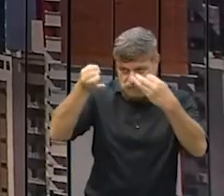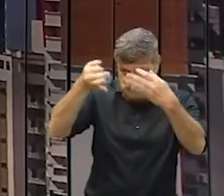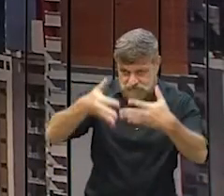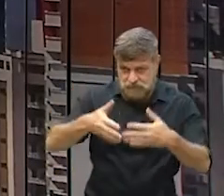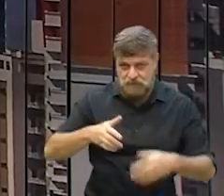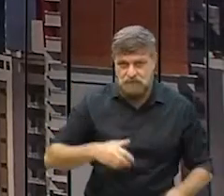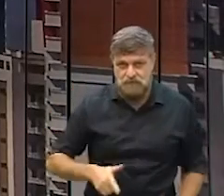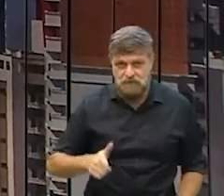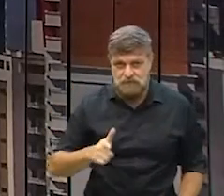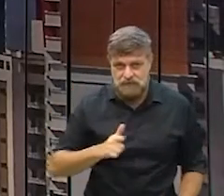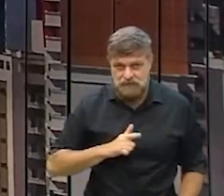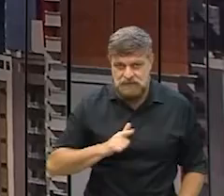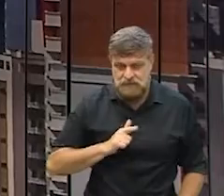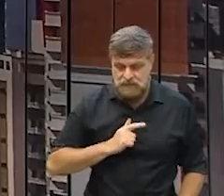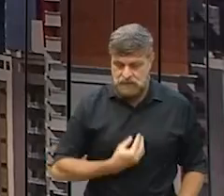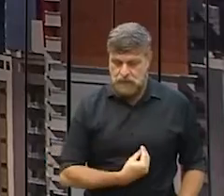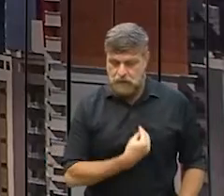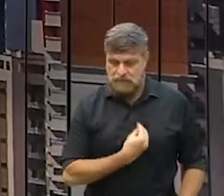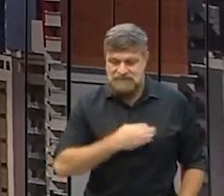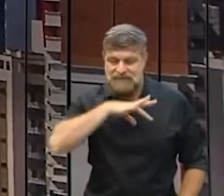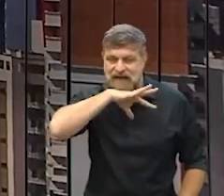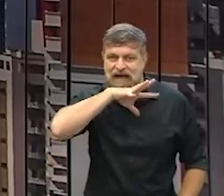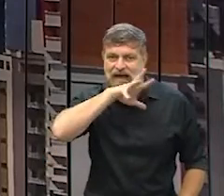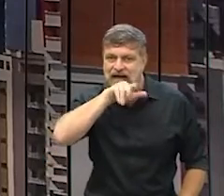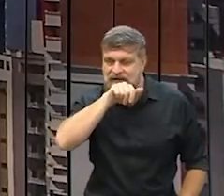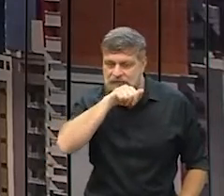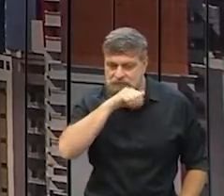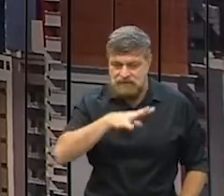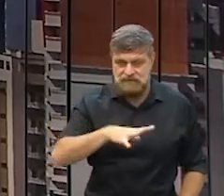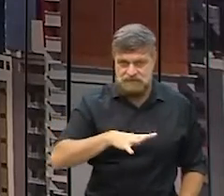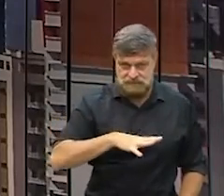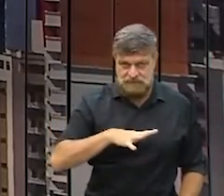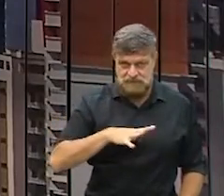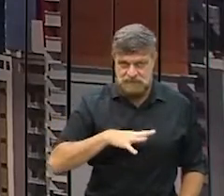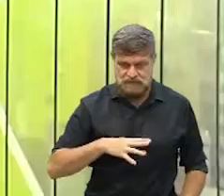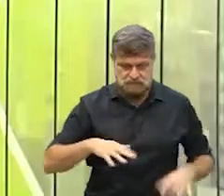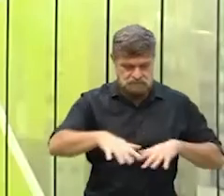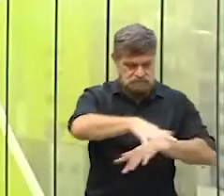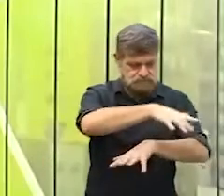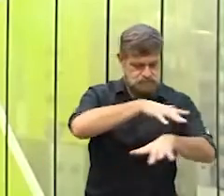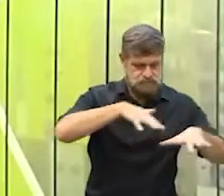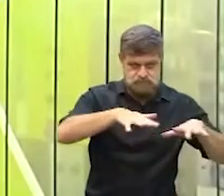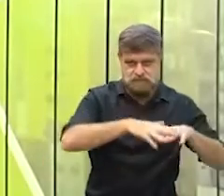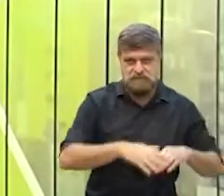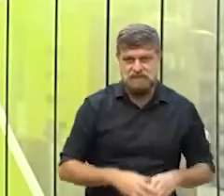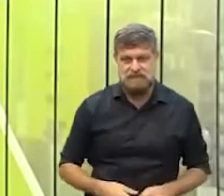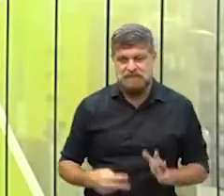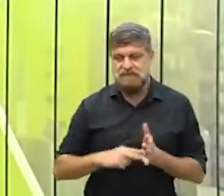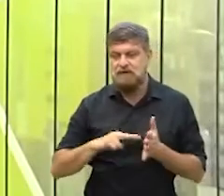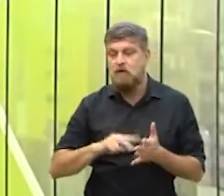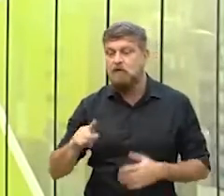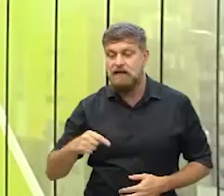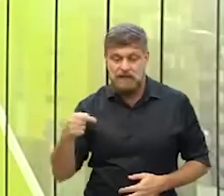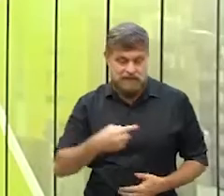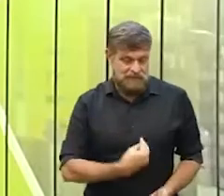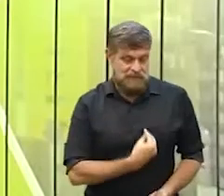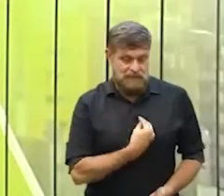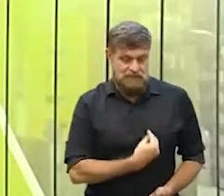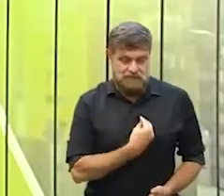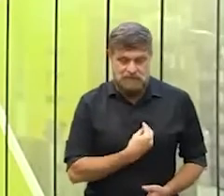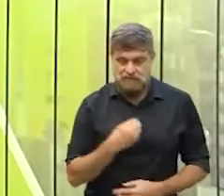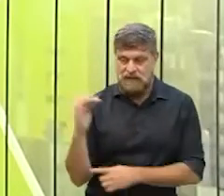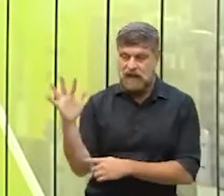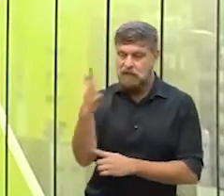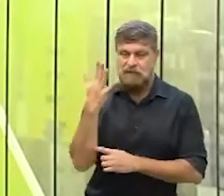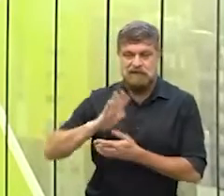mencionou, se está tendo uma presença maior de animais silvestres na cidade, significa que a casa desses animais está